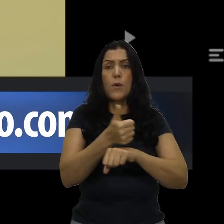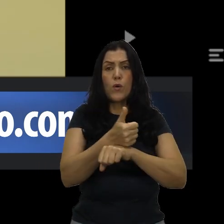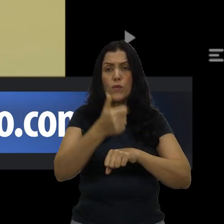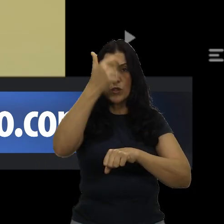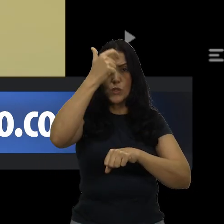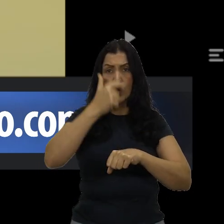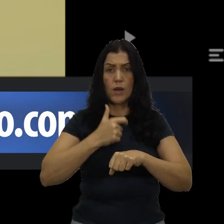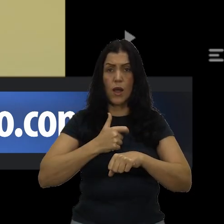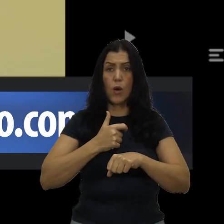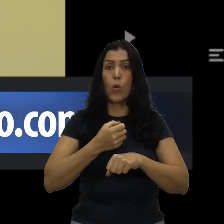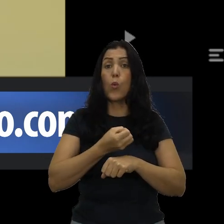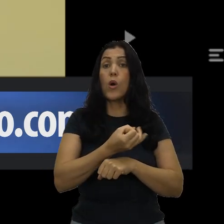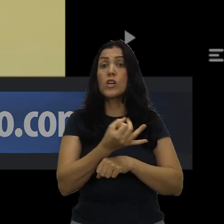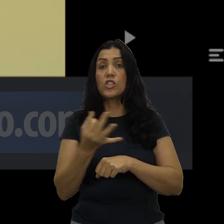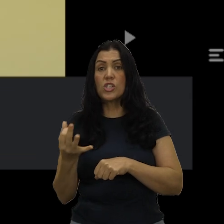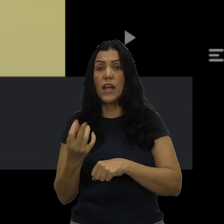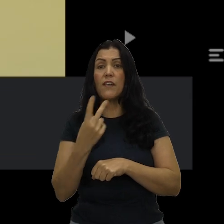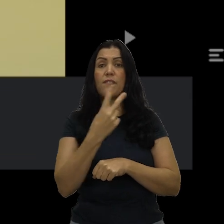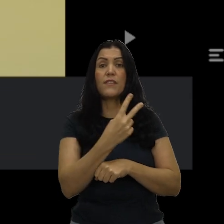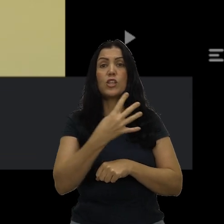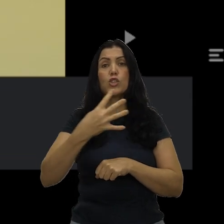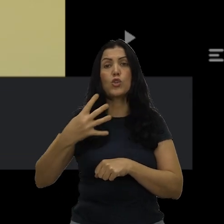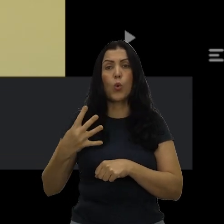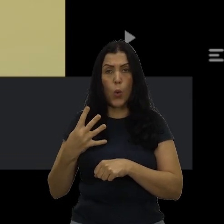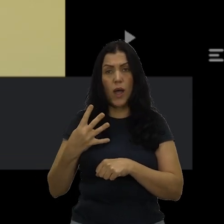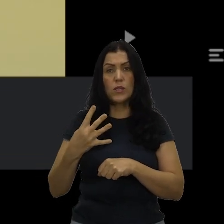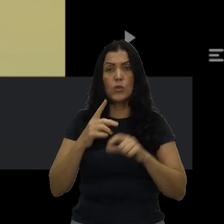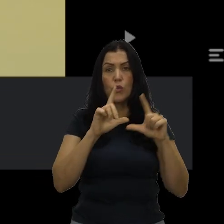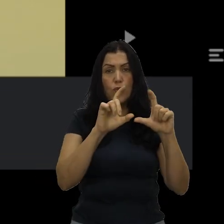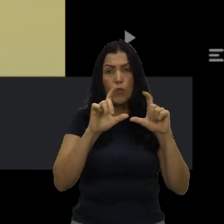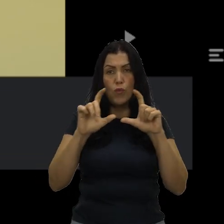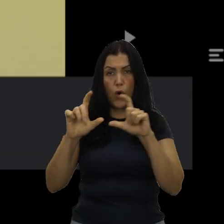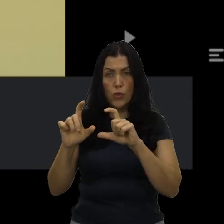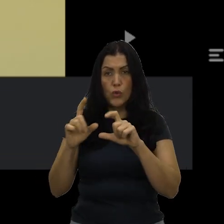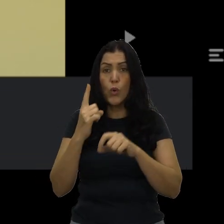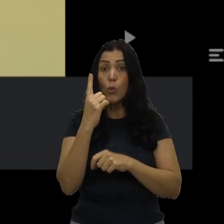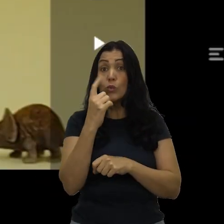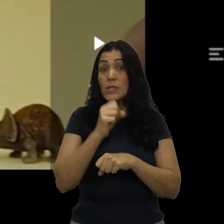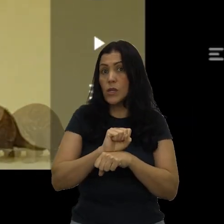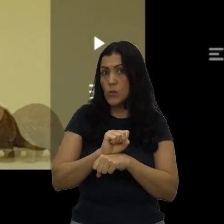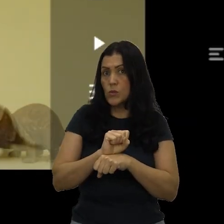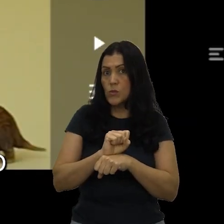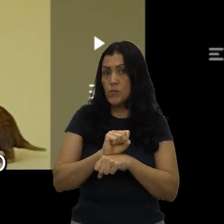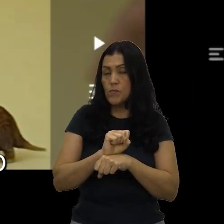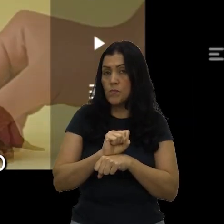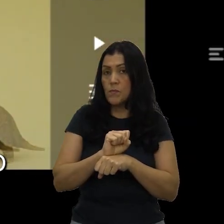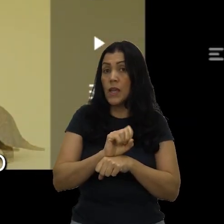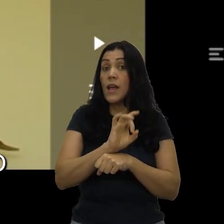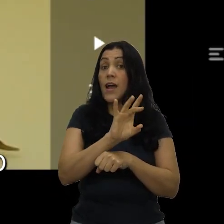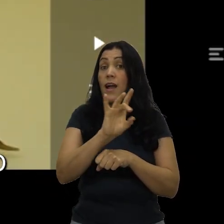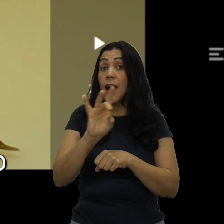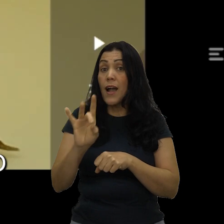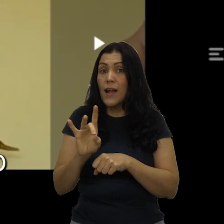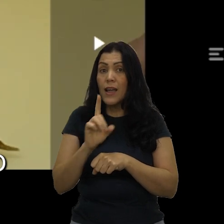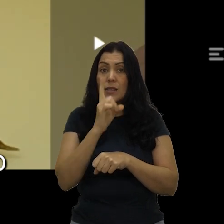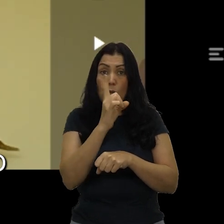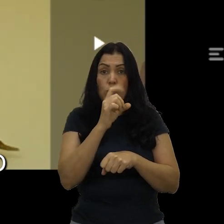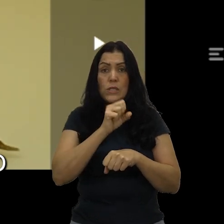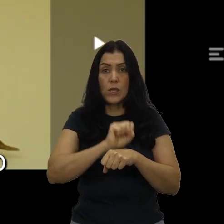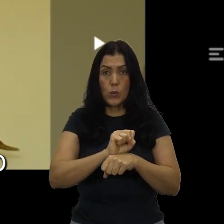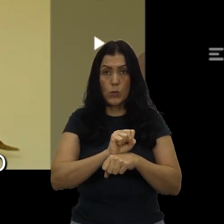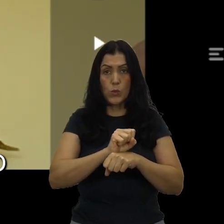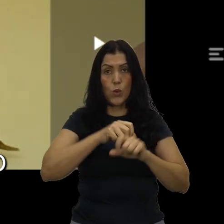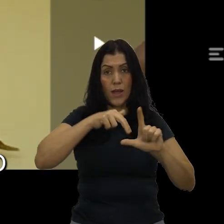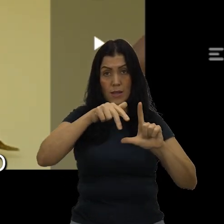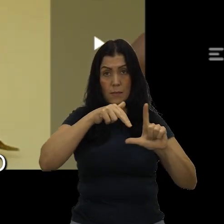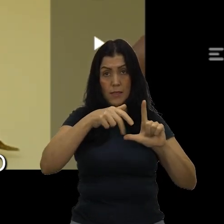os profissionais trabalham com a quantidade de 24 frames por segundo, ou seja, a cada segundo de